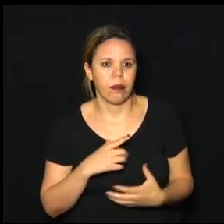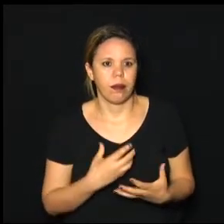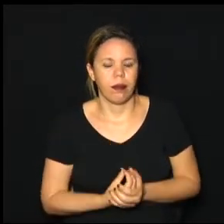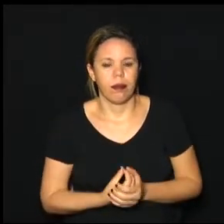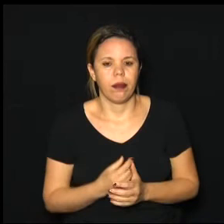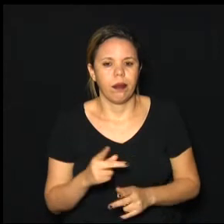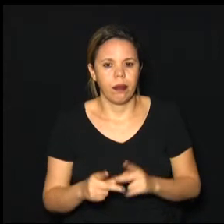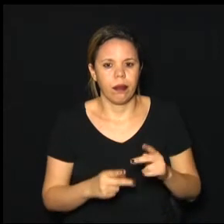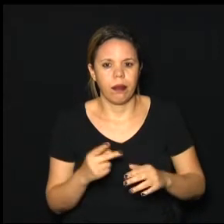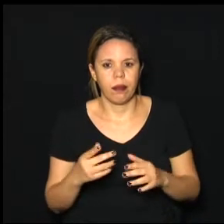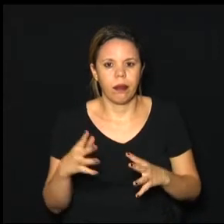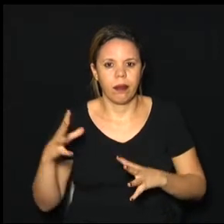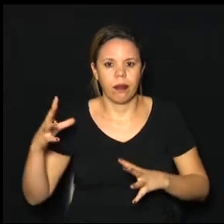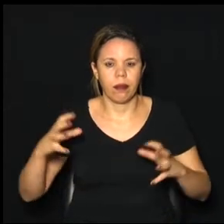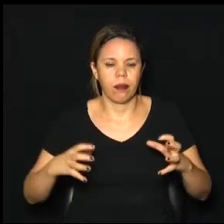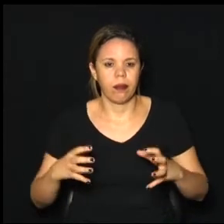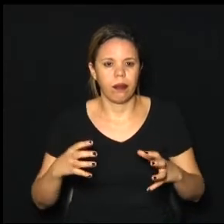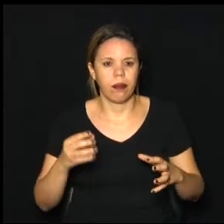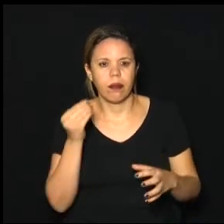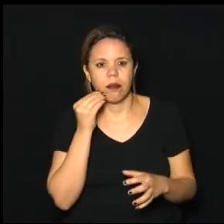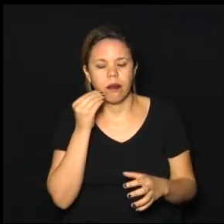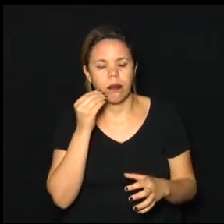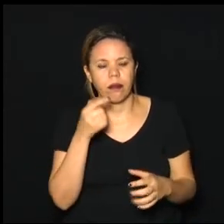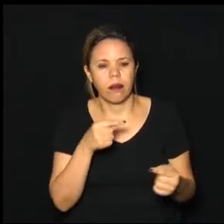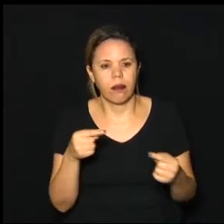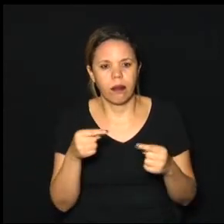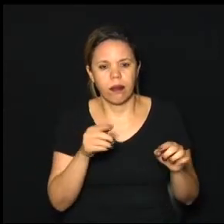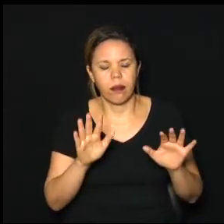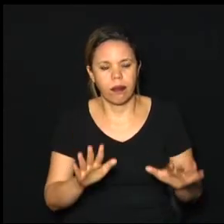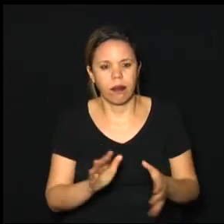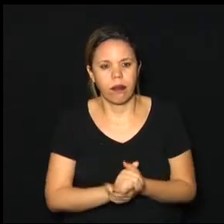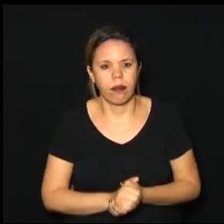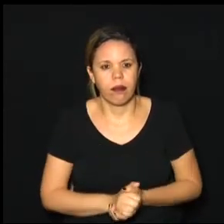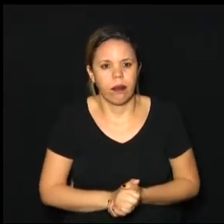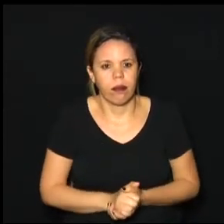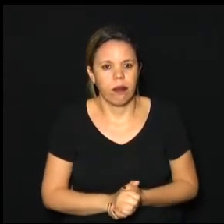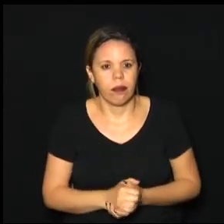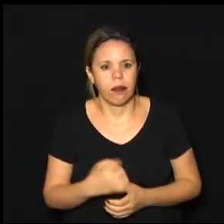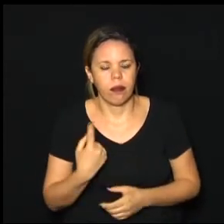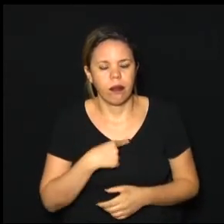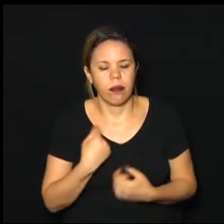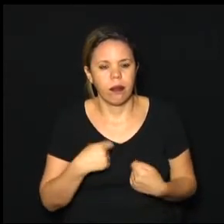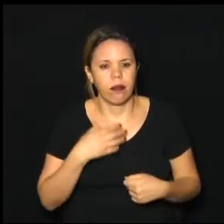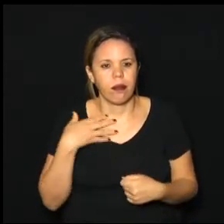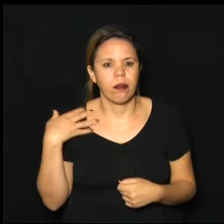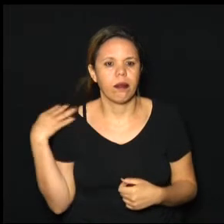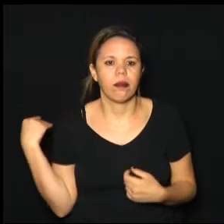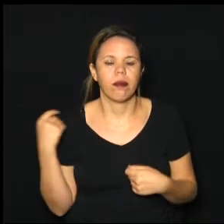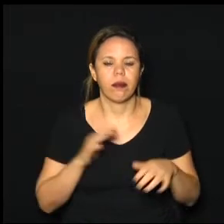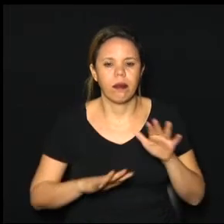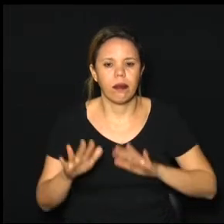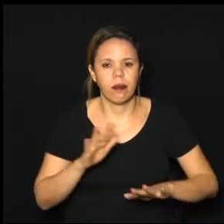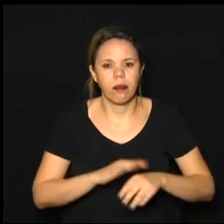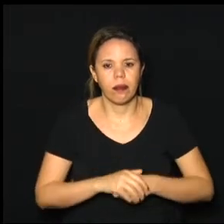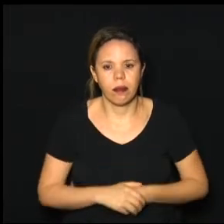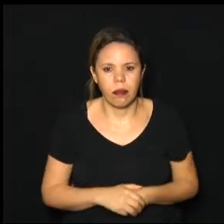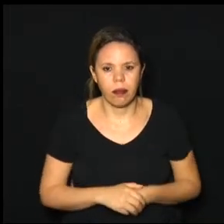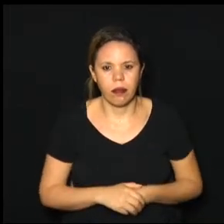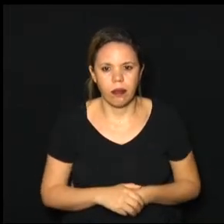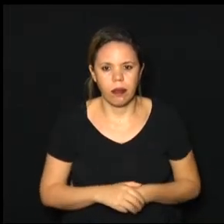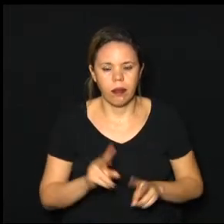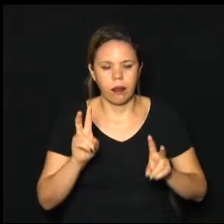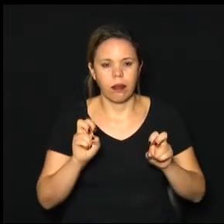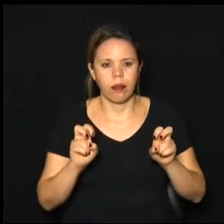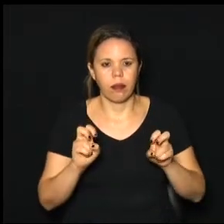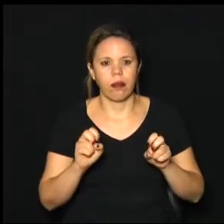extremos degladiando por espaços, né? E aí a gente precisa então tomar cuidado com o teor da